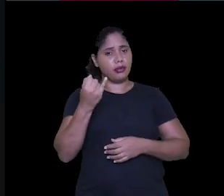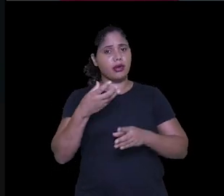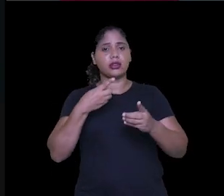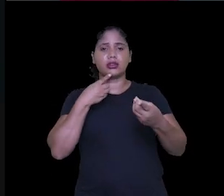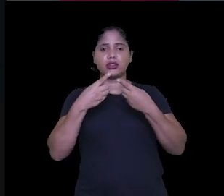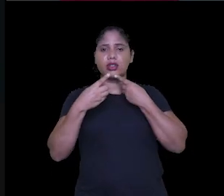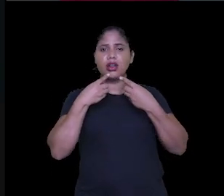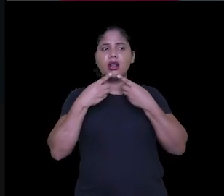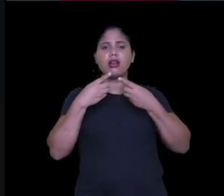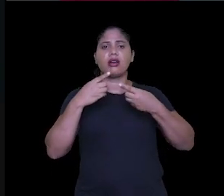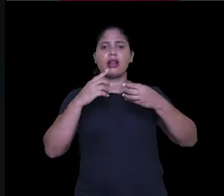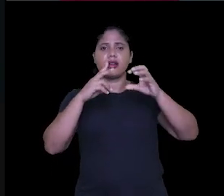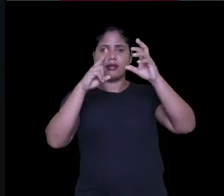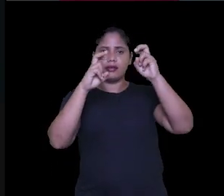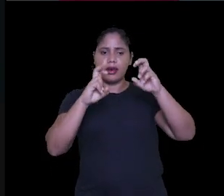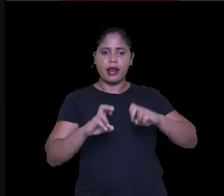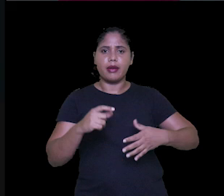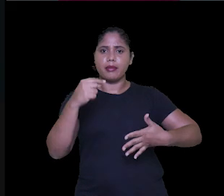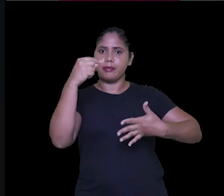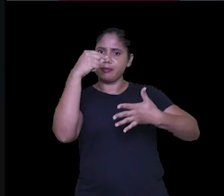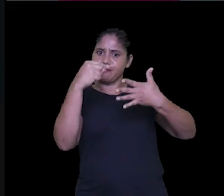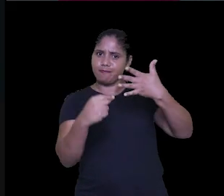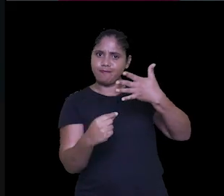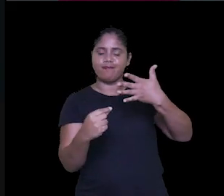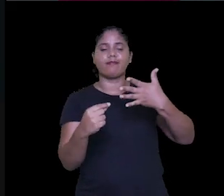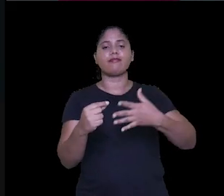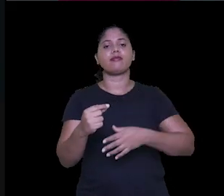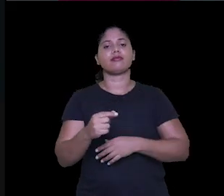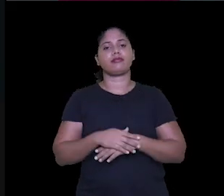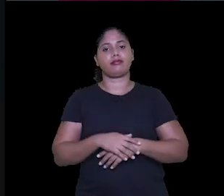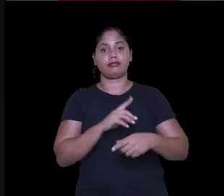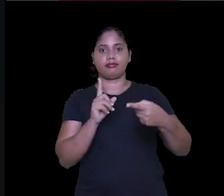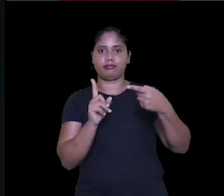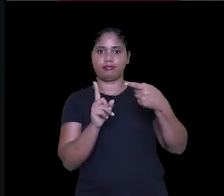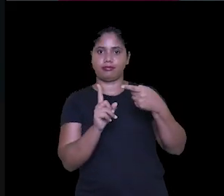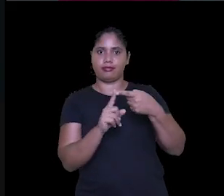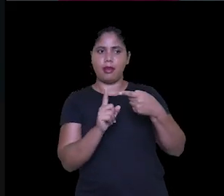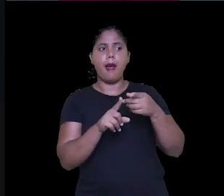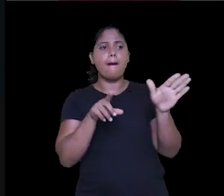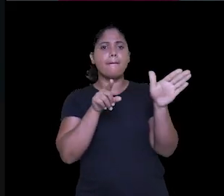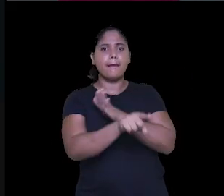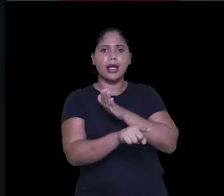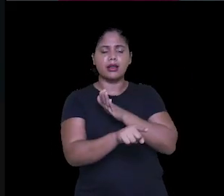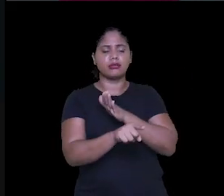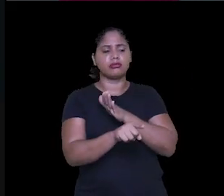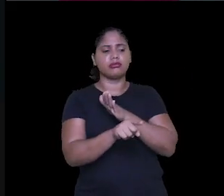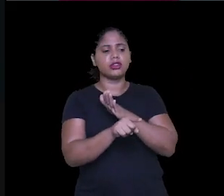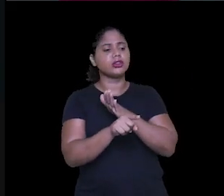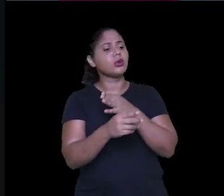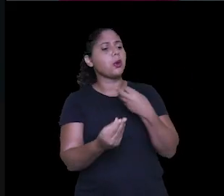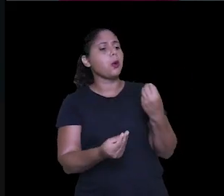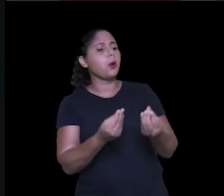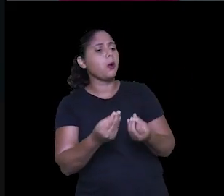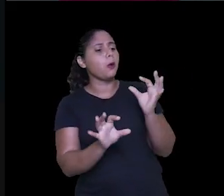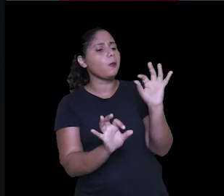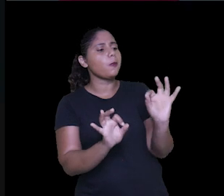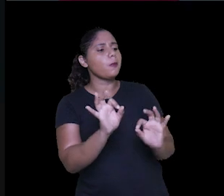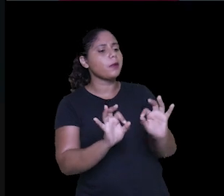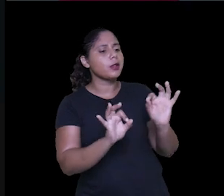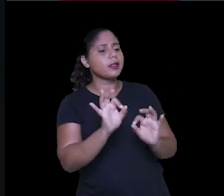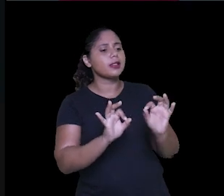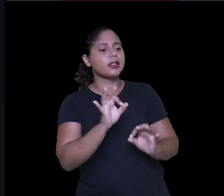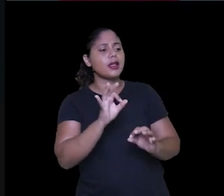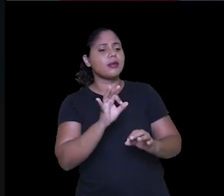aspectos. Dentre eles, pergunte quais são os planos para a alimentação da criança. Escute